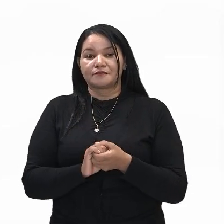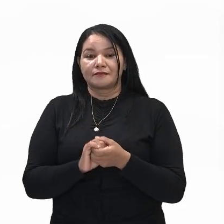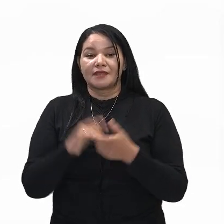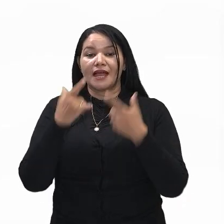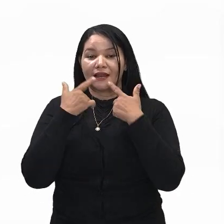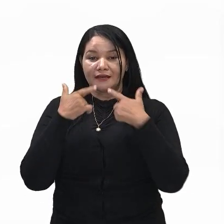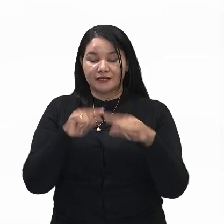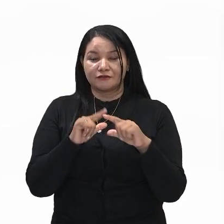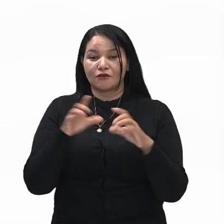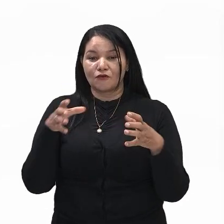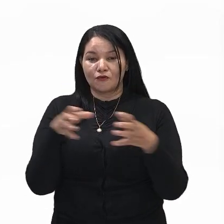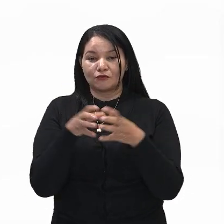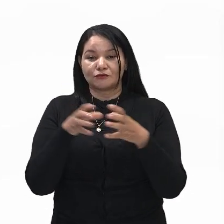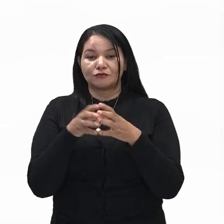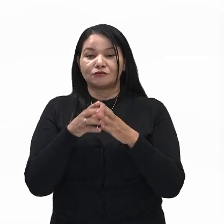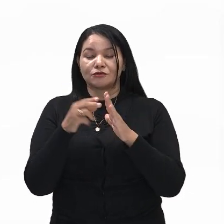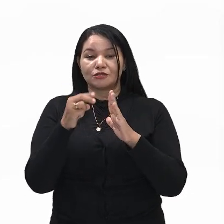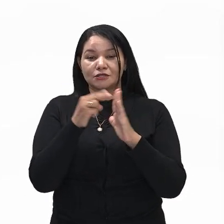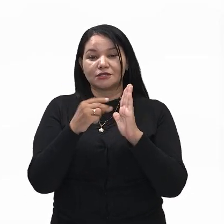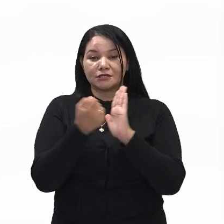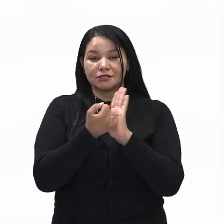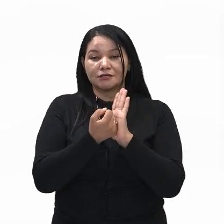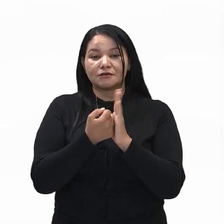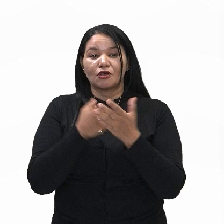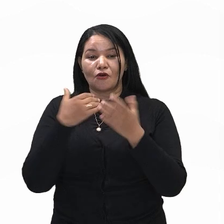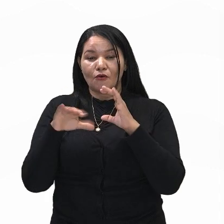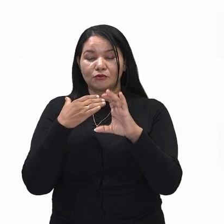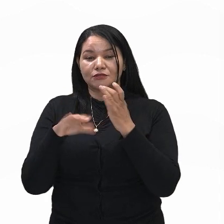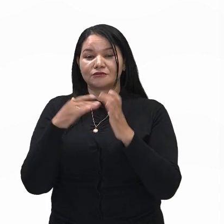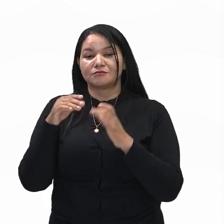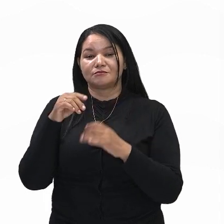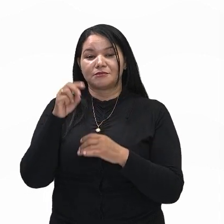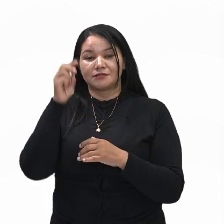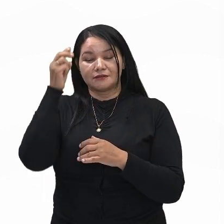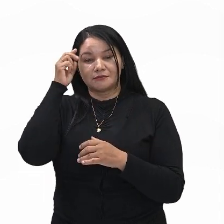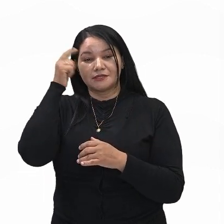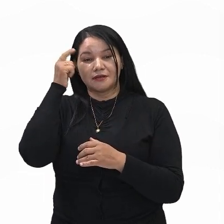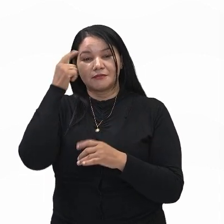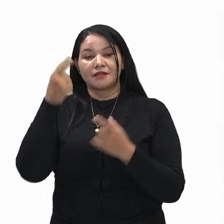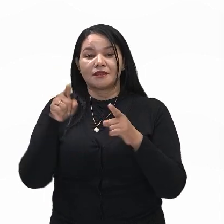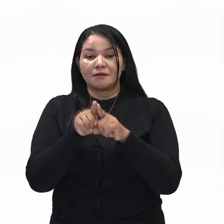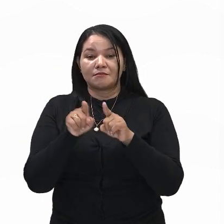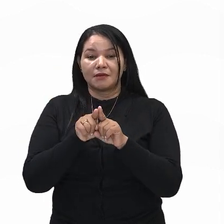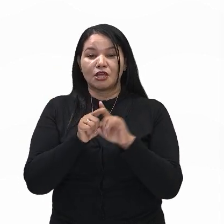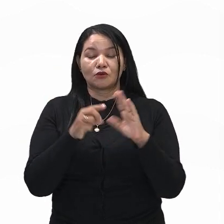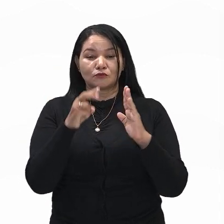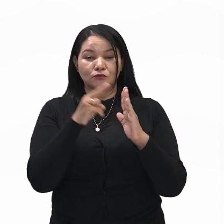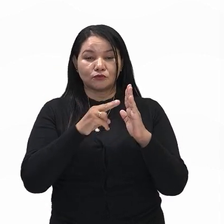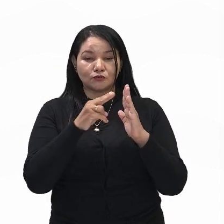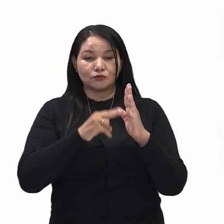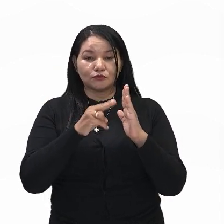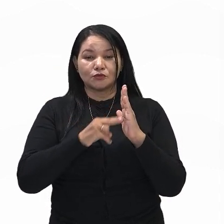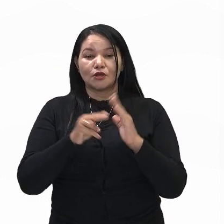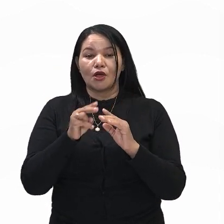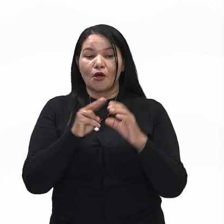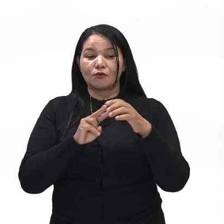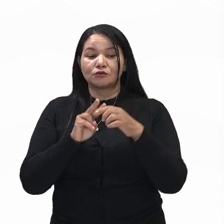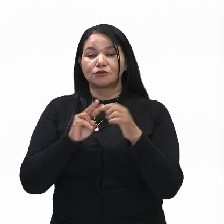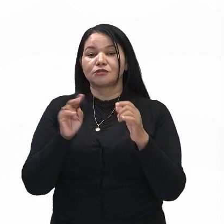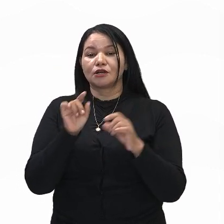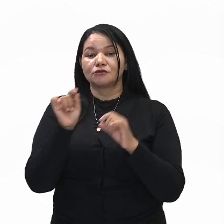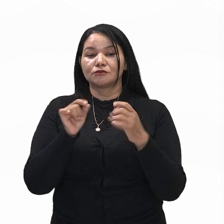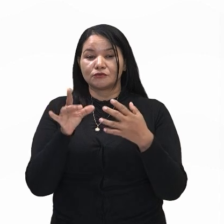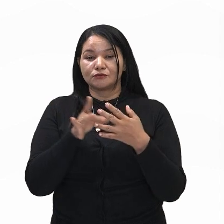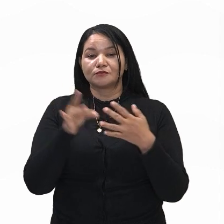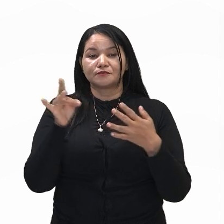língua é um conjunto de símbolos que comunicam pensamentos. O signo linguístico é uma unidade mental composta por